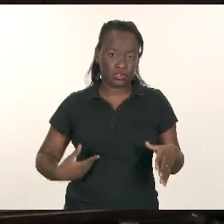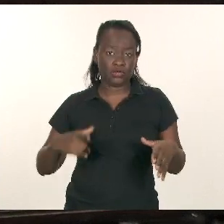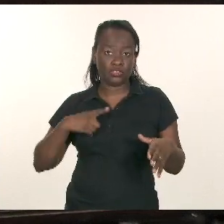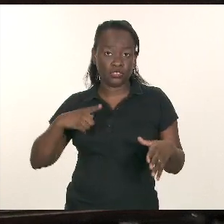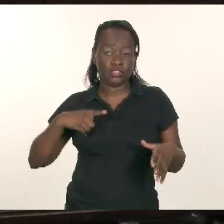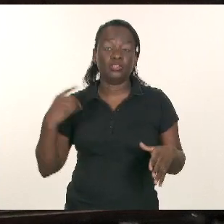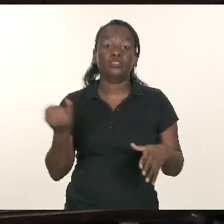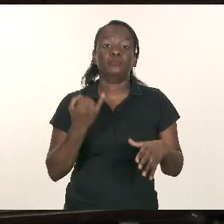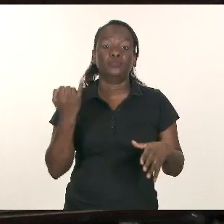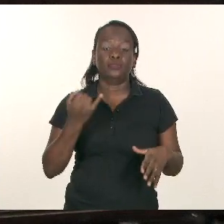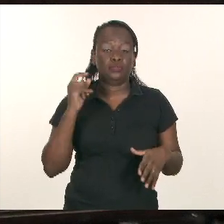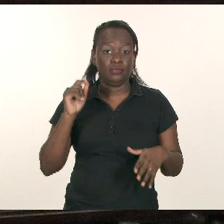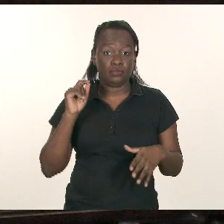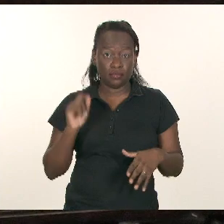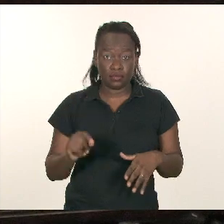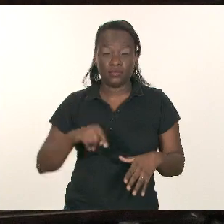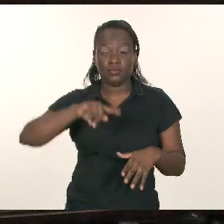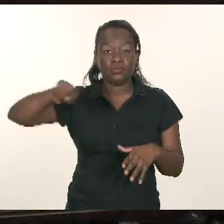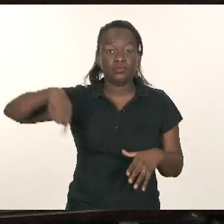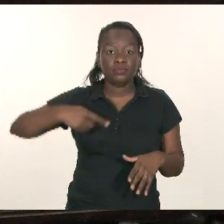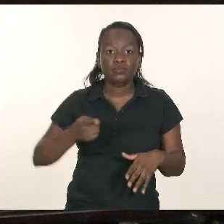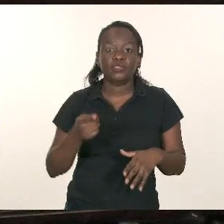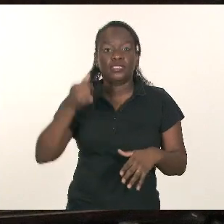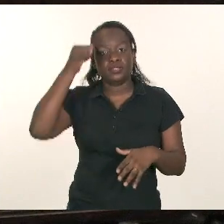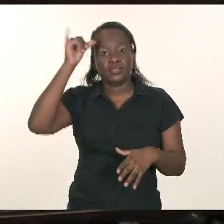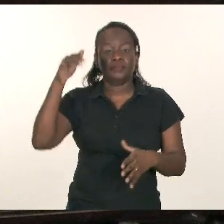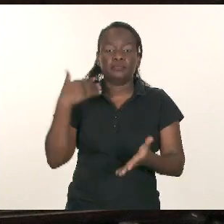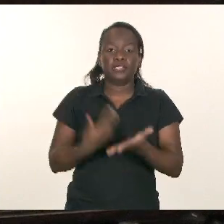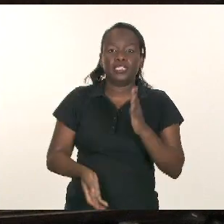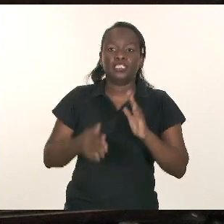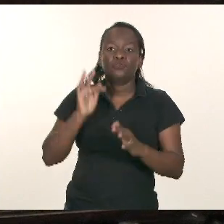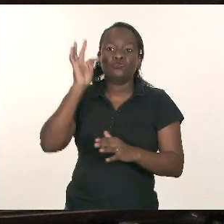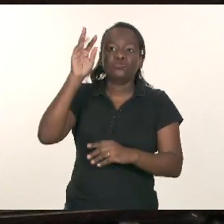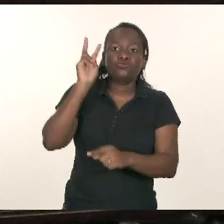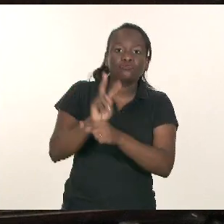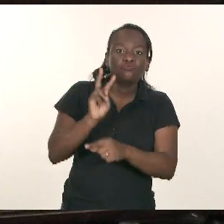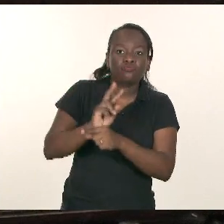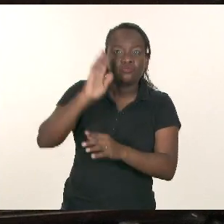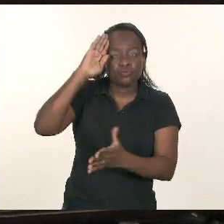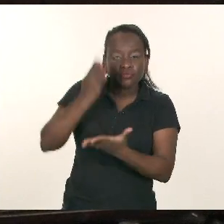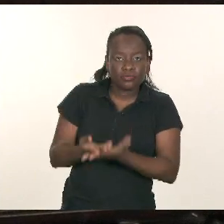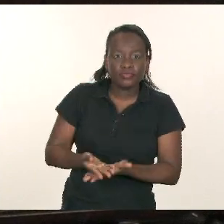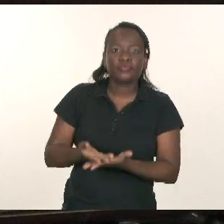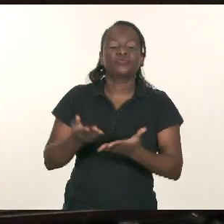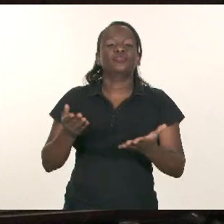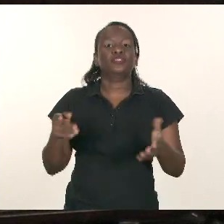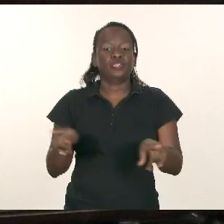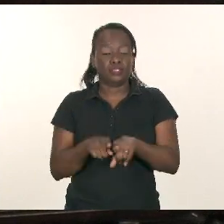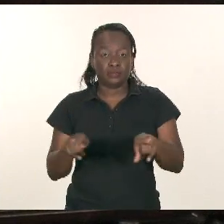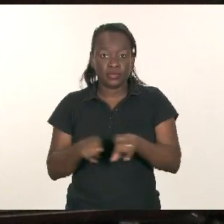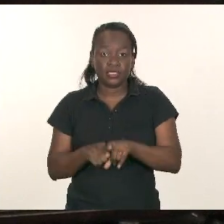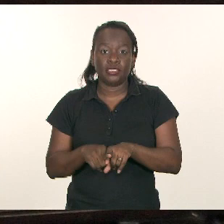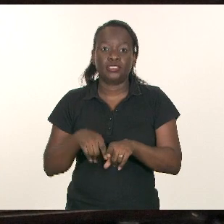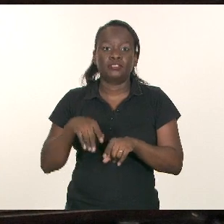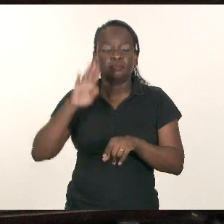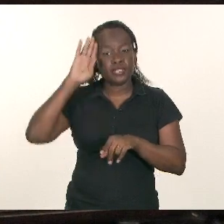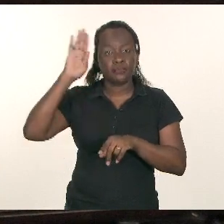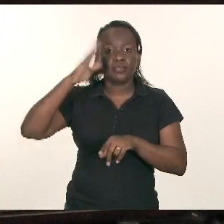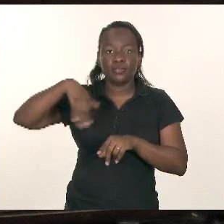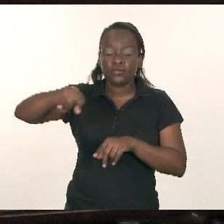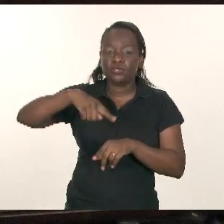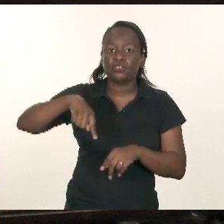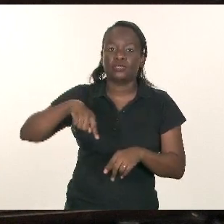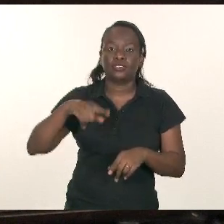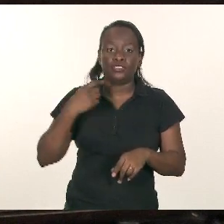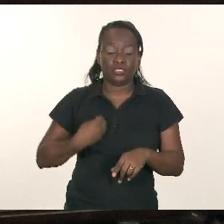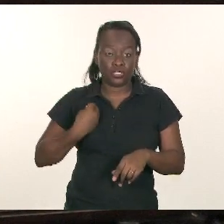é fundamental que nós não percamos a esperança e que nós, sobretudo nós,